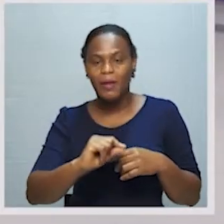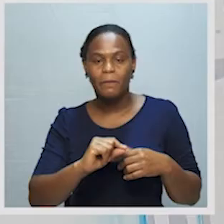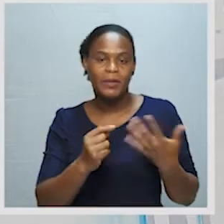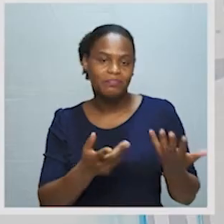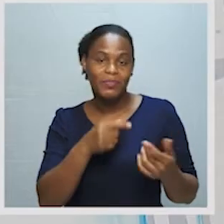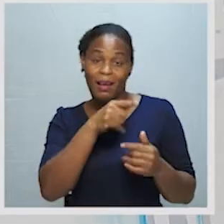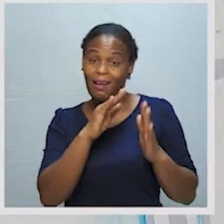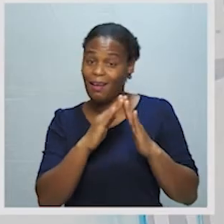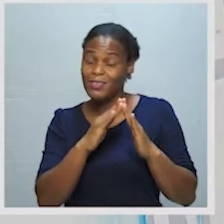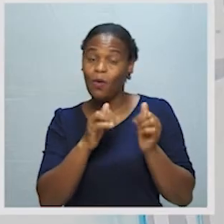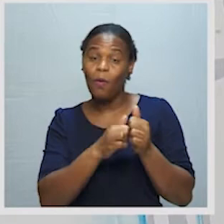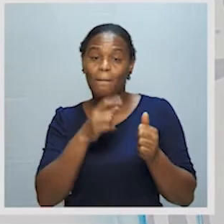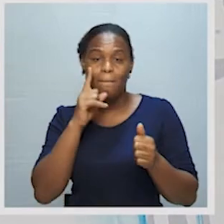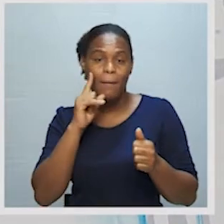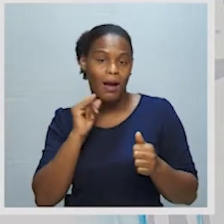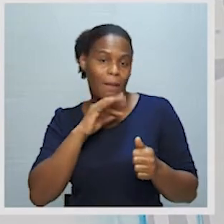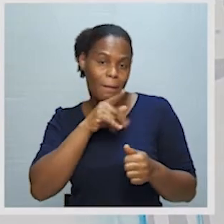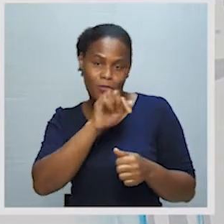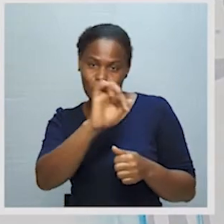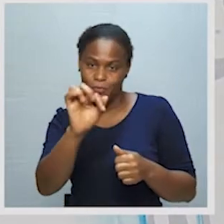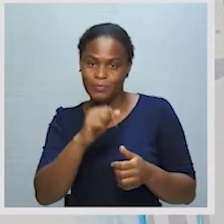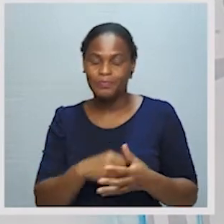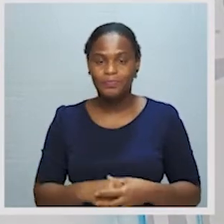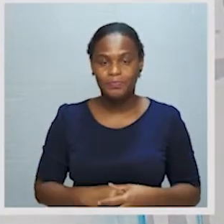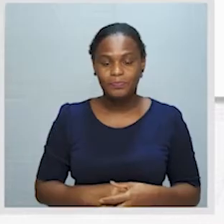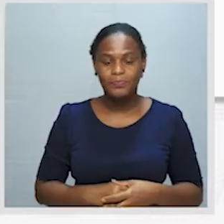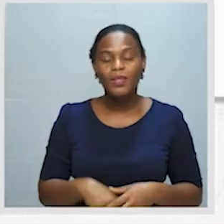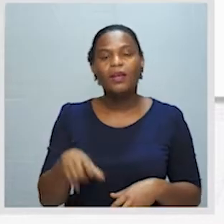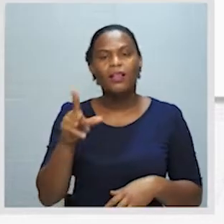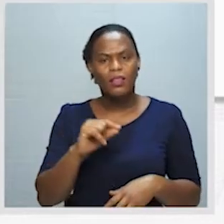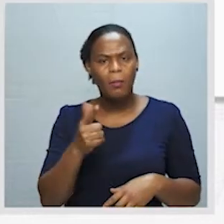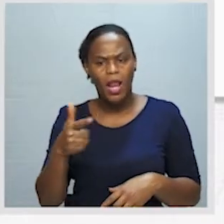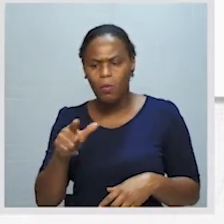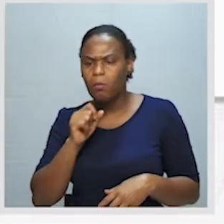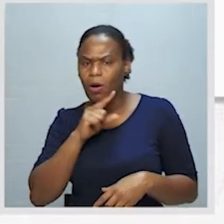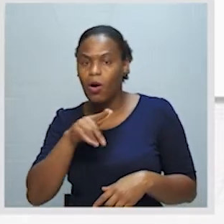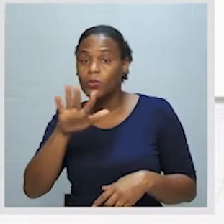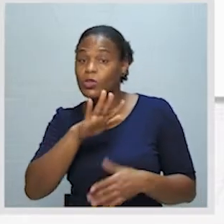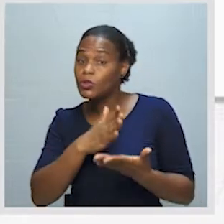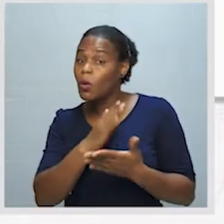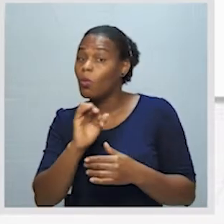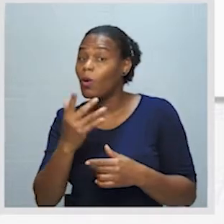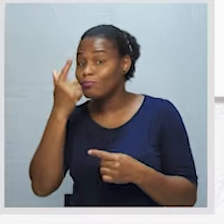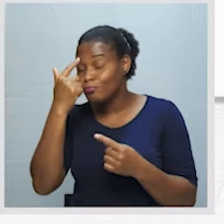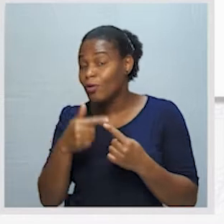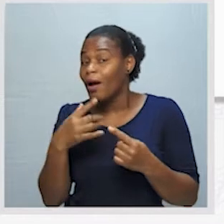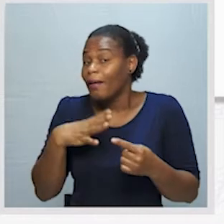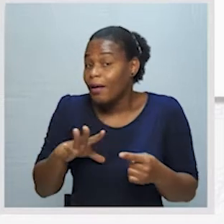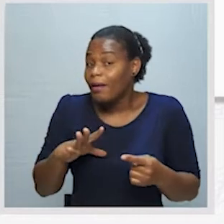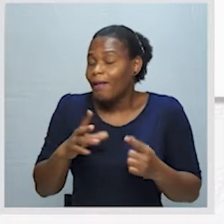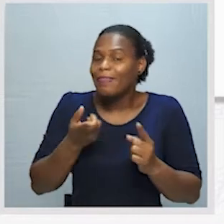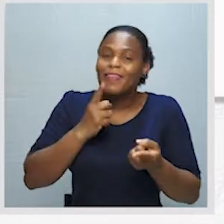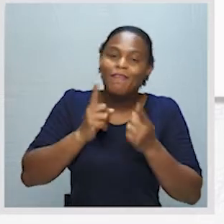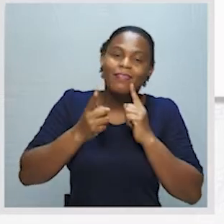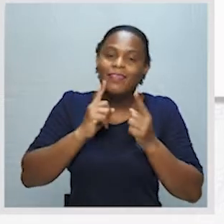e também lá em casa com os vossos pais. Podemos usá-la somente com a intenção de